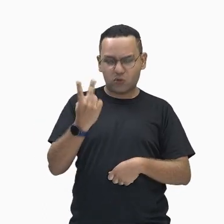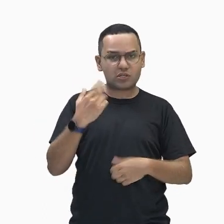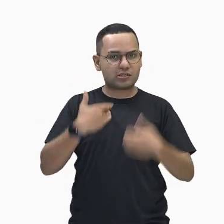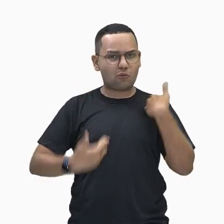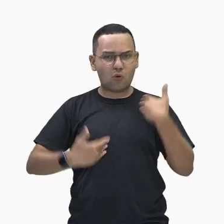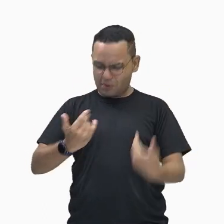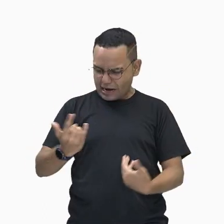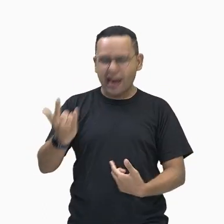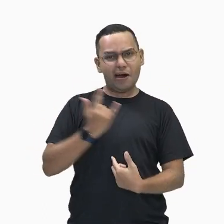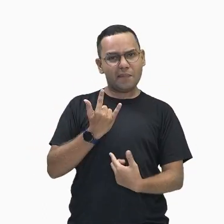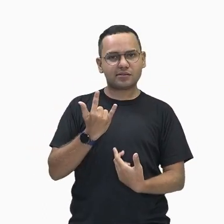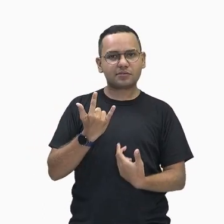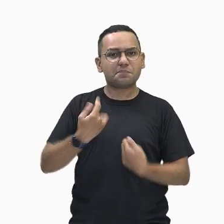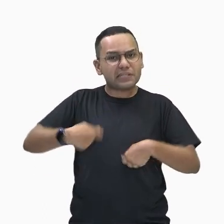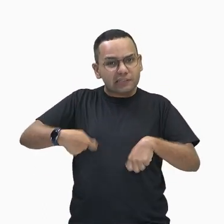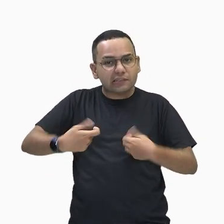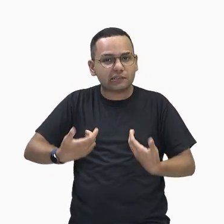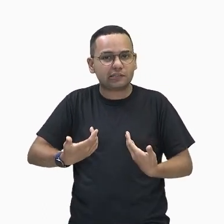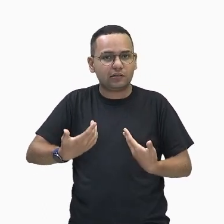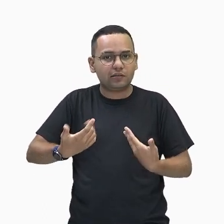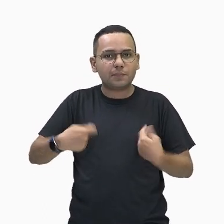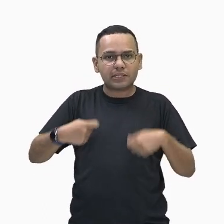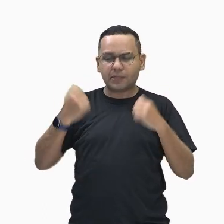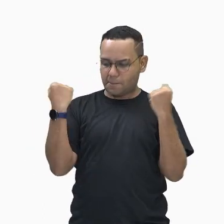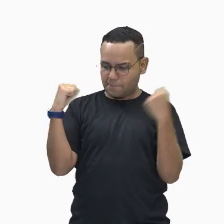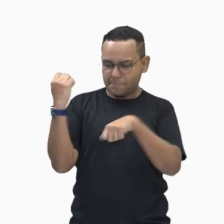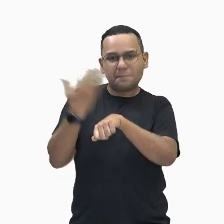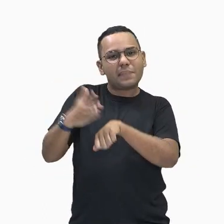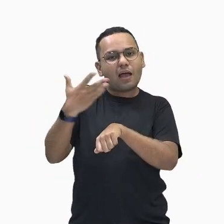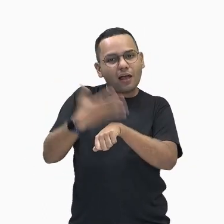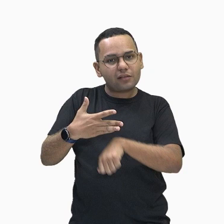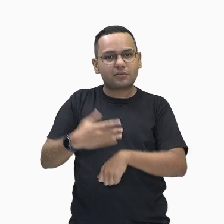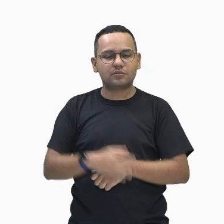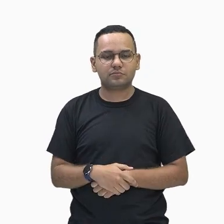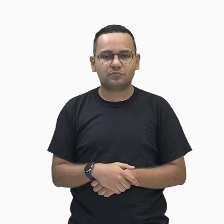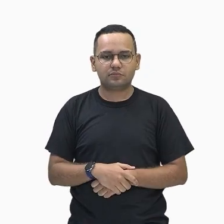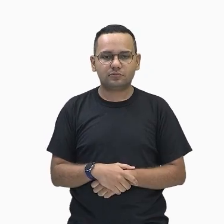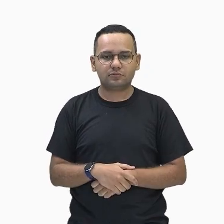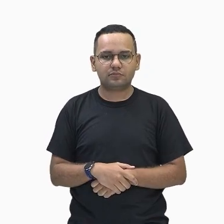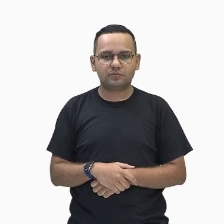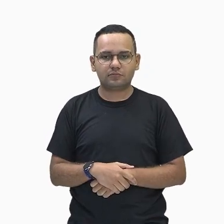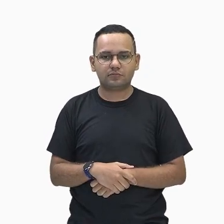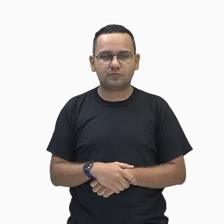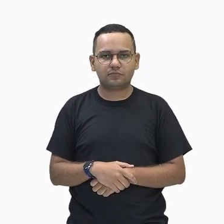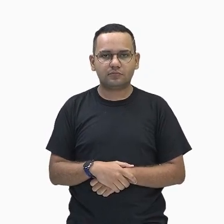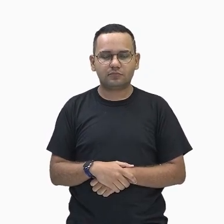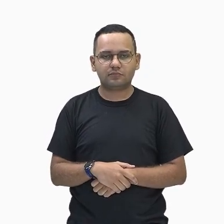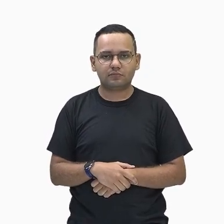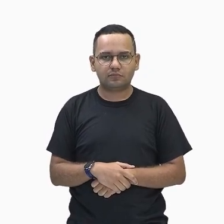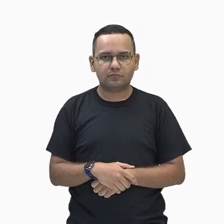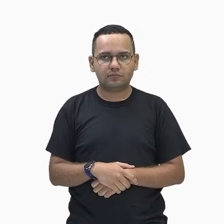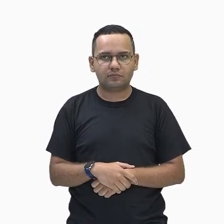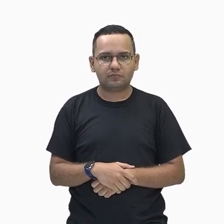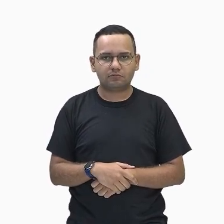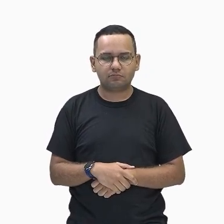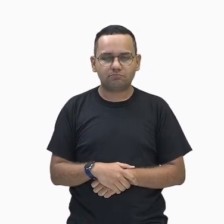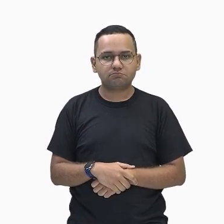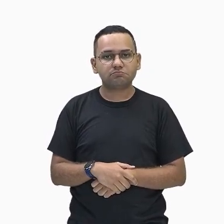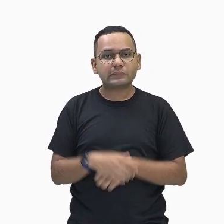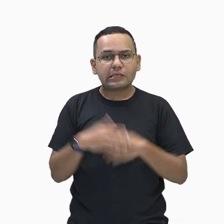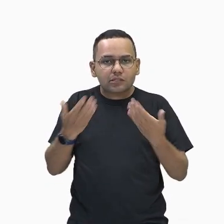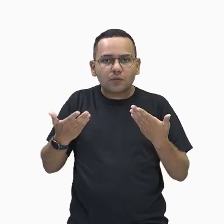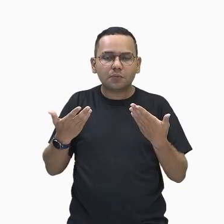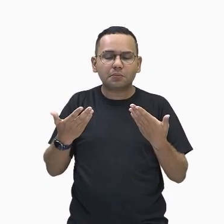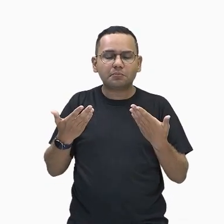física ah agradeça a ah ah por ter a saúde por poder